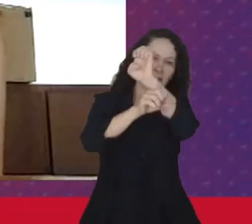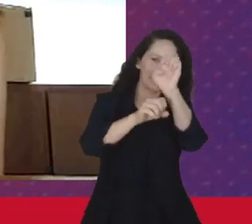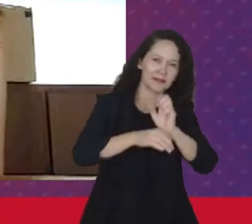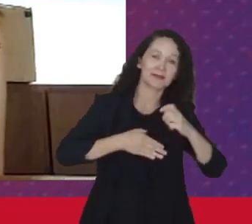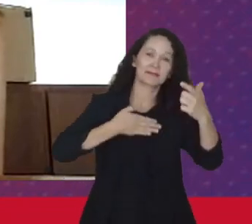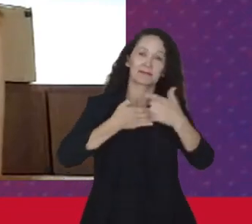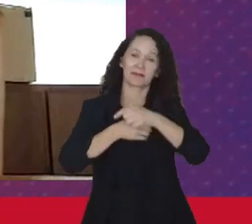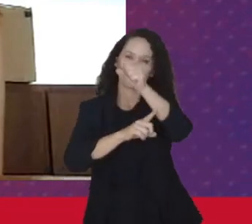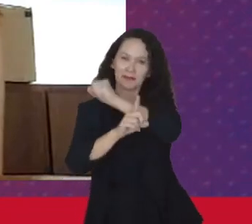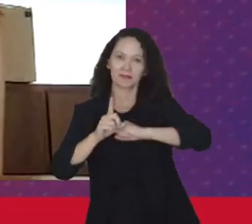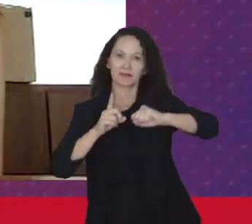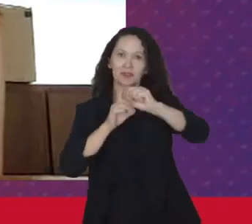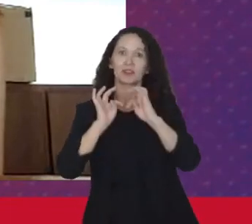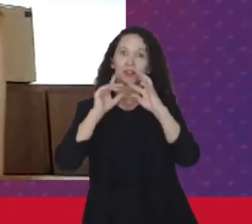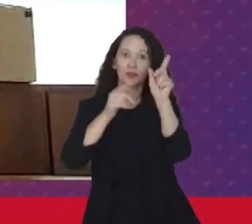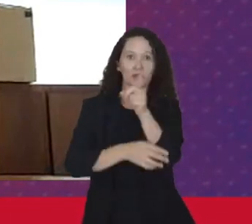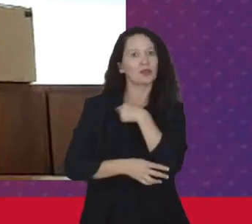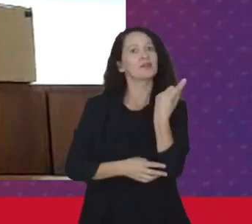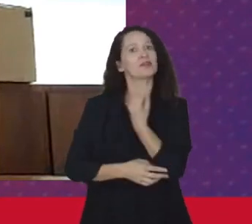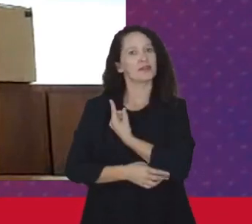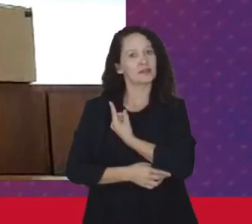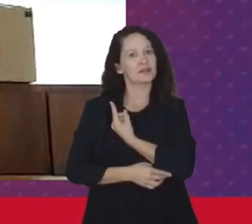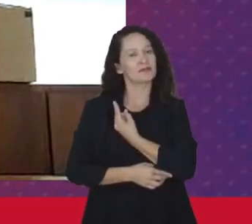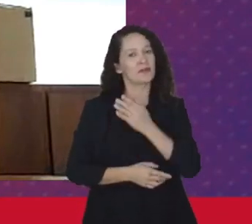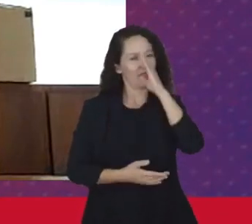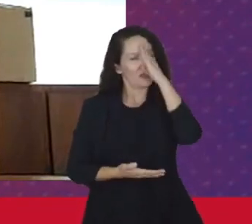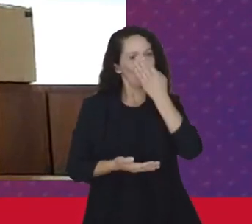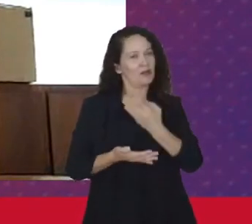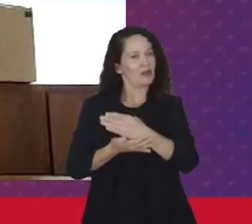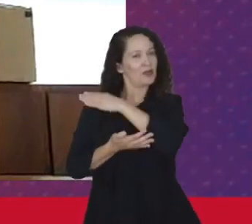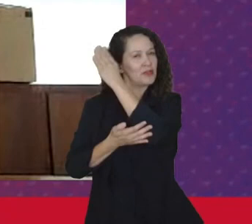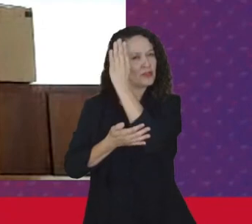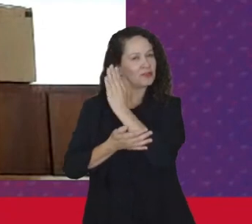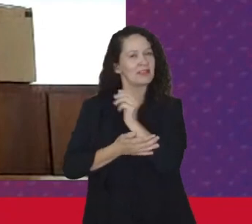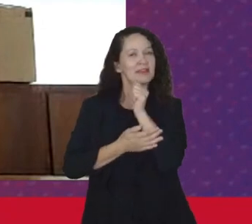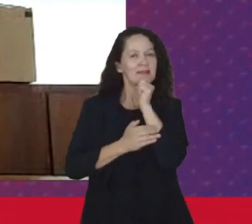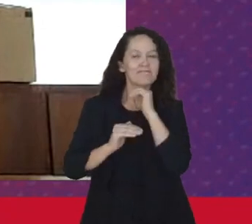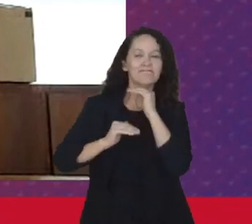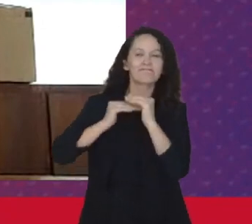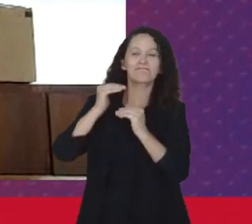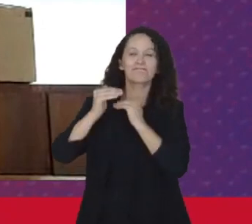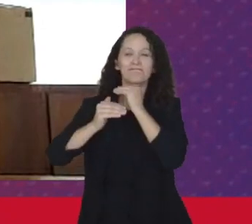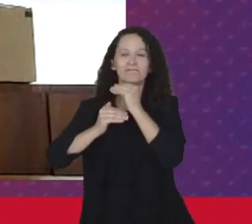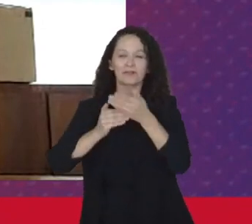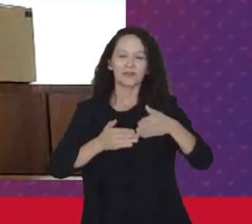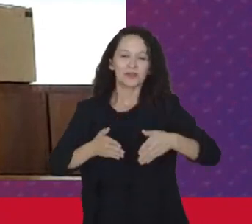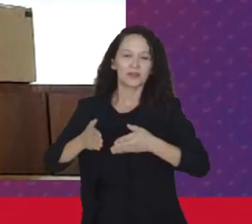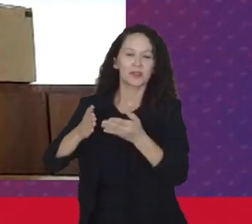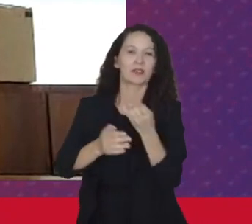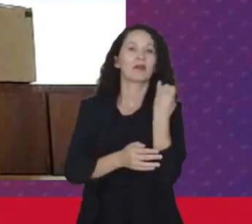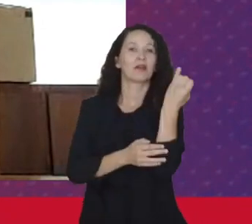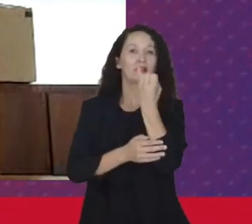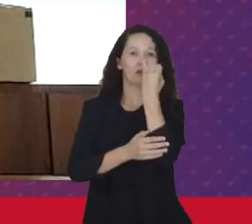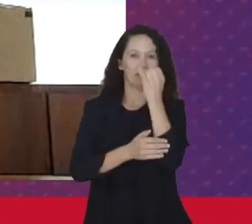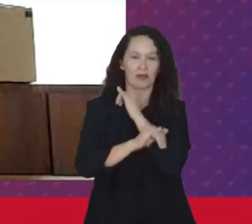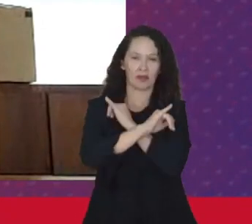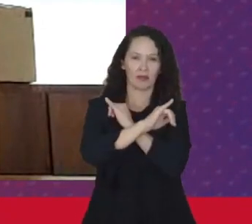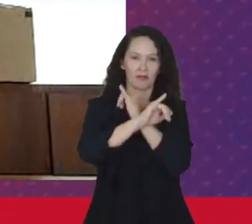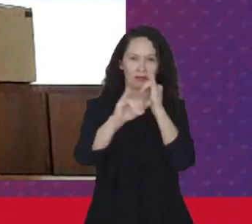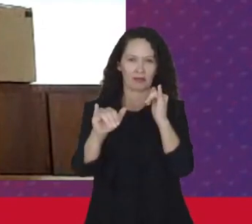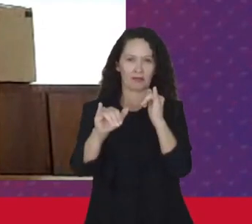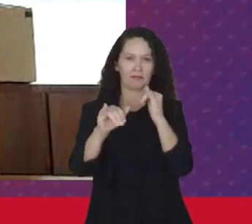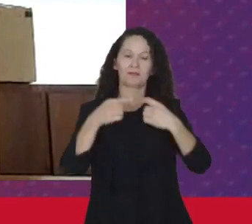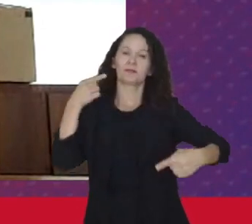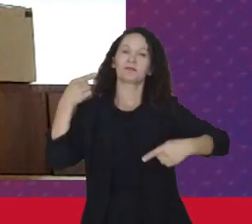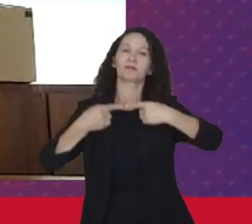Estado, da sociedade, de todos nós. Eu acho que o Brasil tem caminhado nesse sentido. Acho que é importante ressaltar que